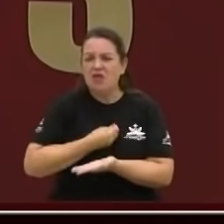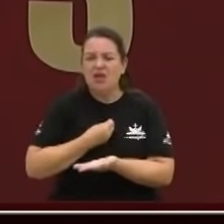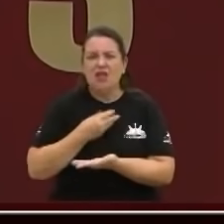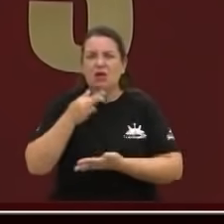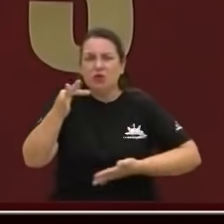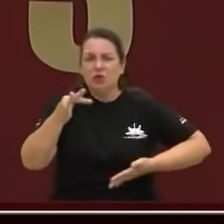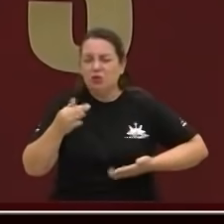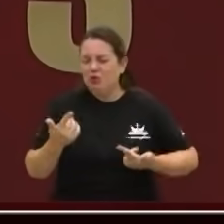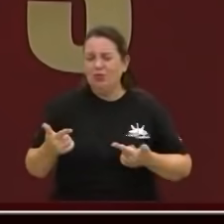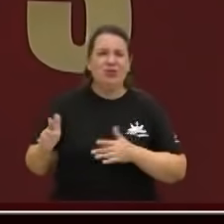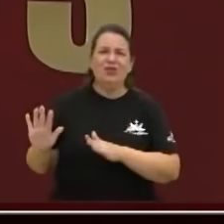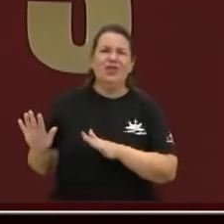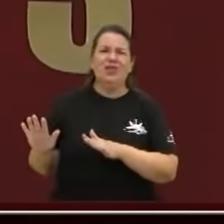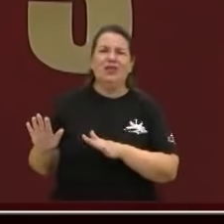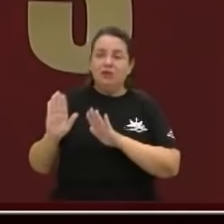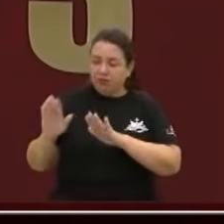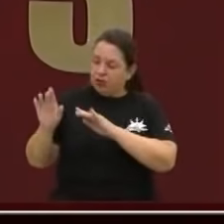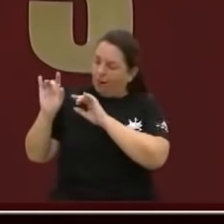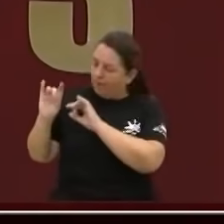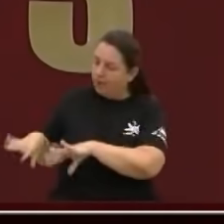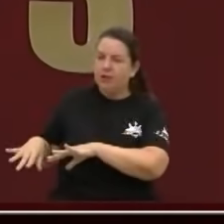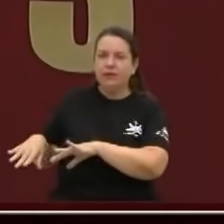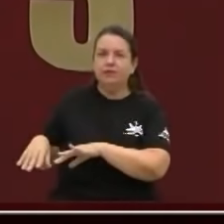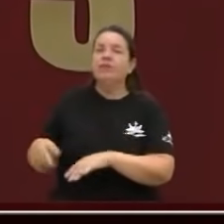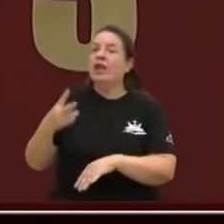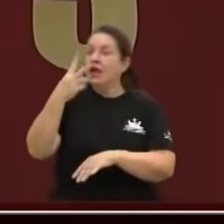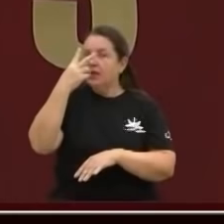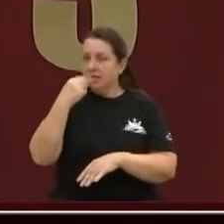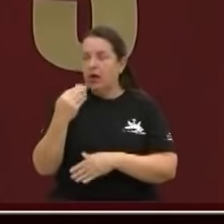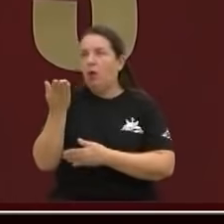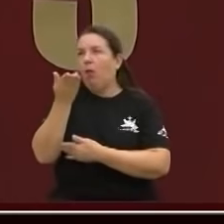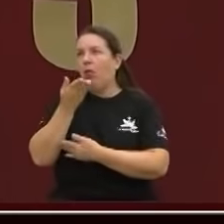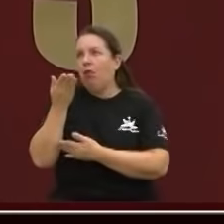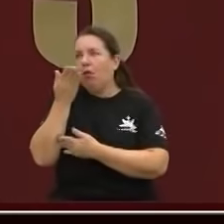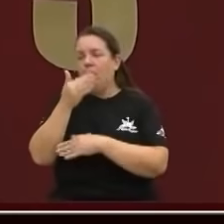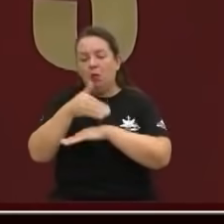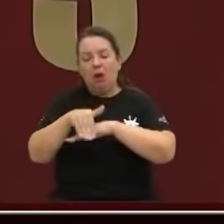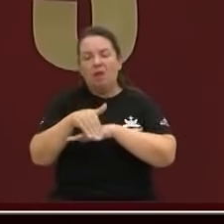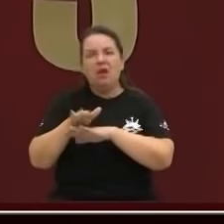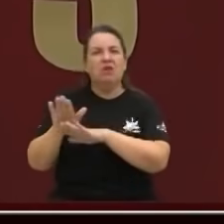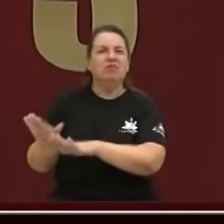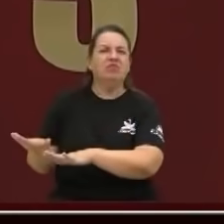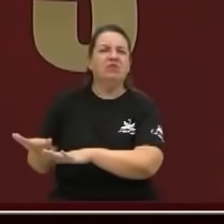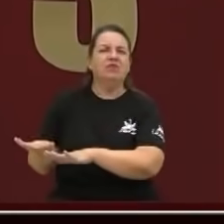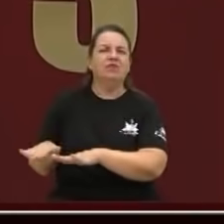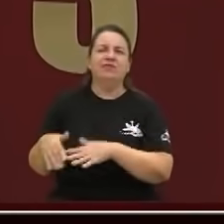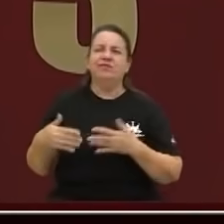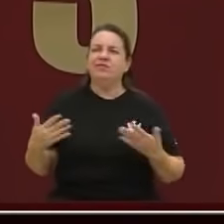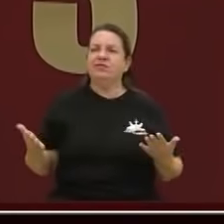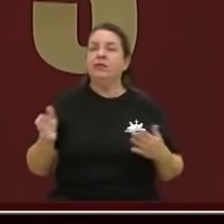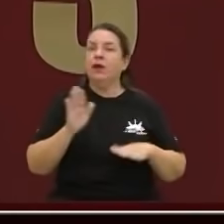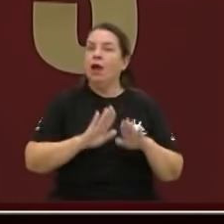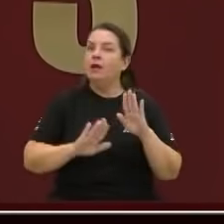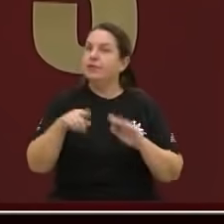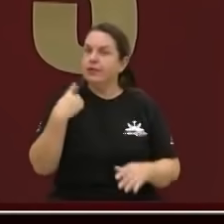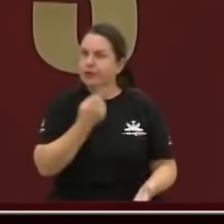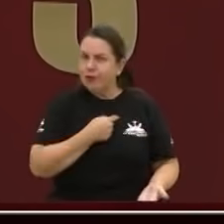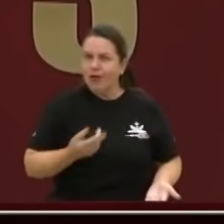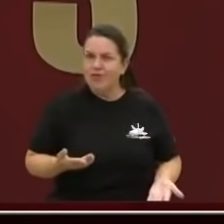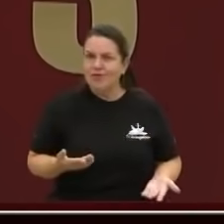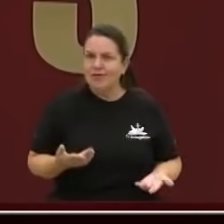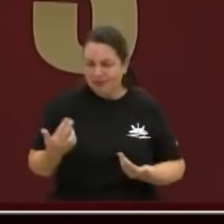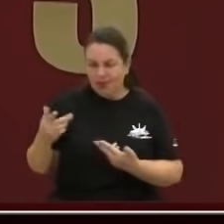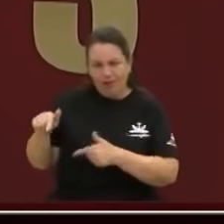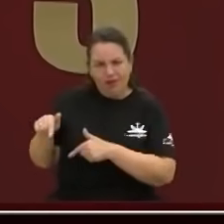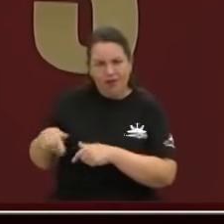tinha desistido, cego, mendigo à beira do caminho. Às vezes somos nós,